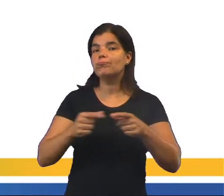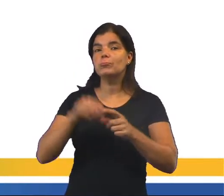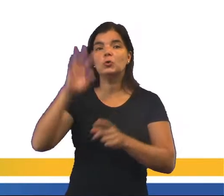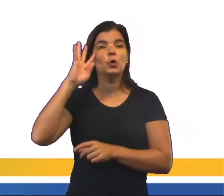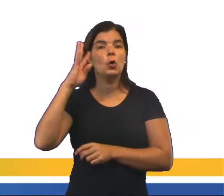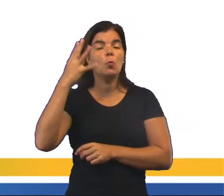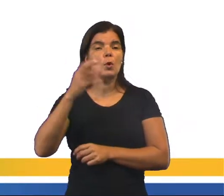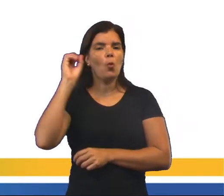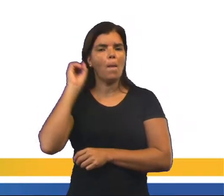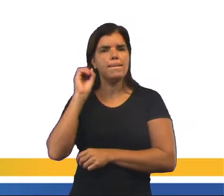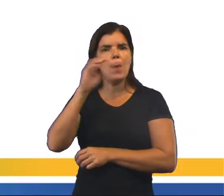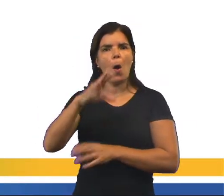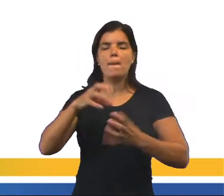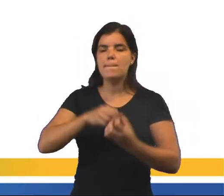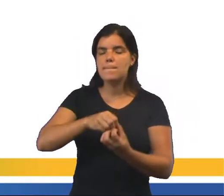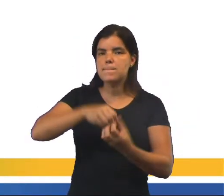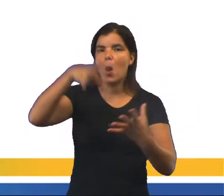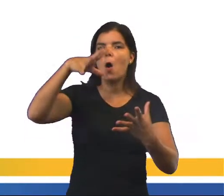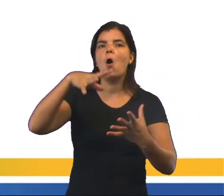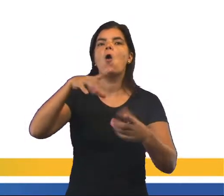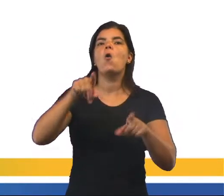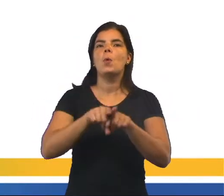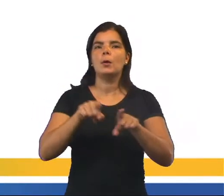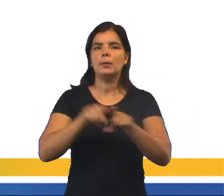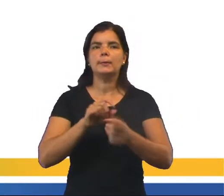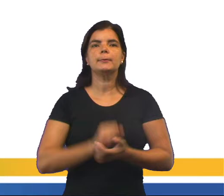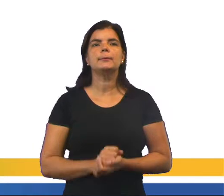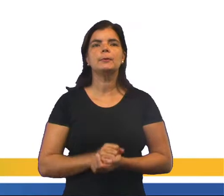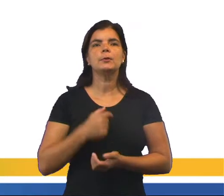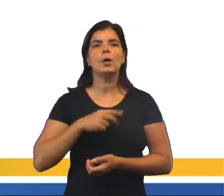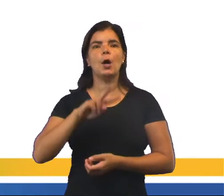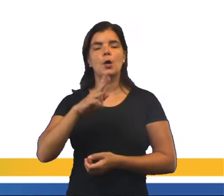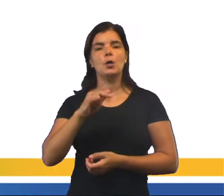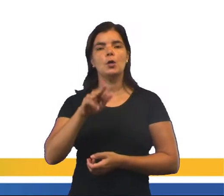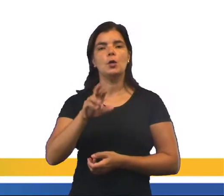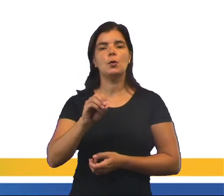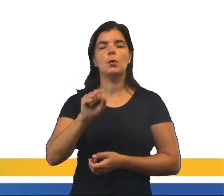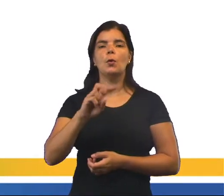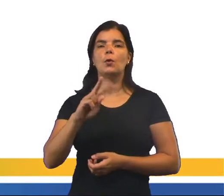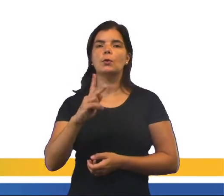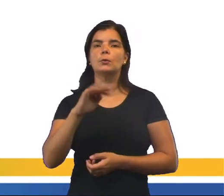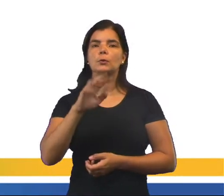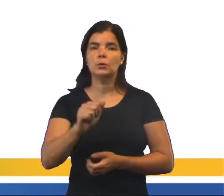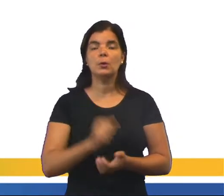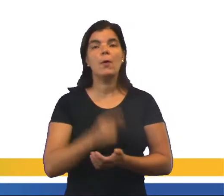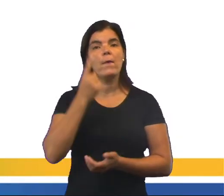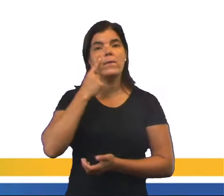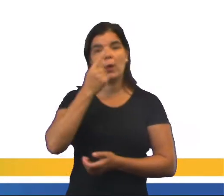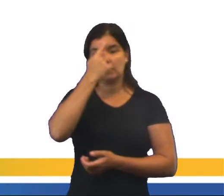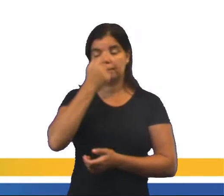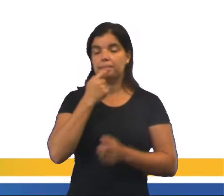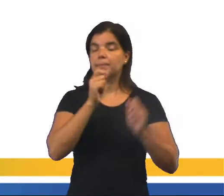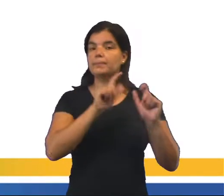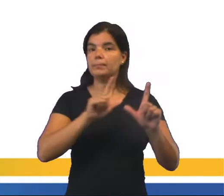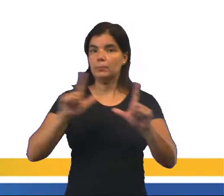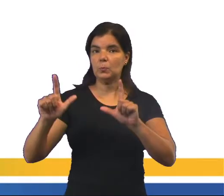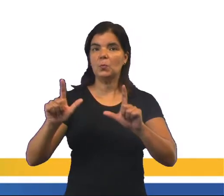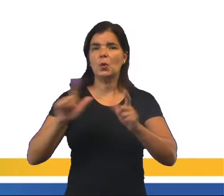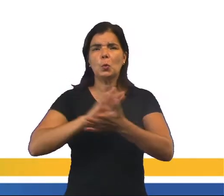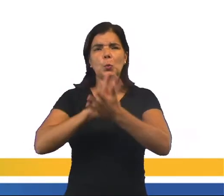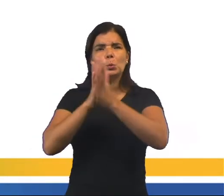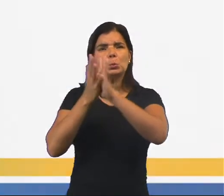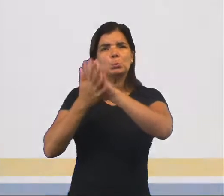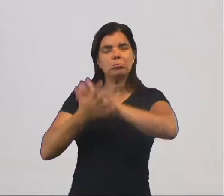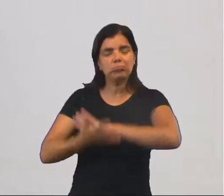resultada do lançamento das bombas atômicas sobre Hiroshima e Nagasaki. Eu trouxe aqui a imagem do lado da vista aérea do estrago